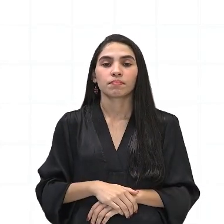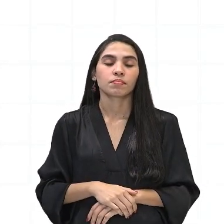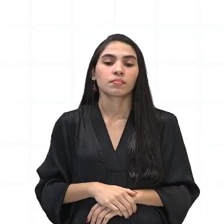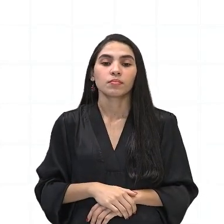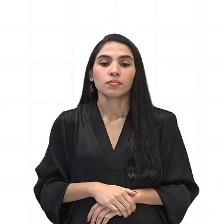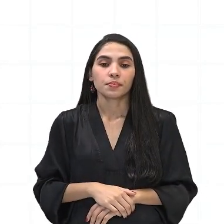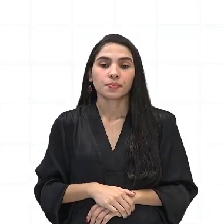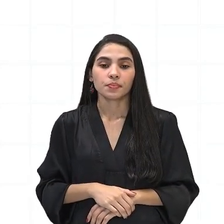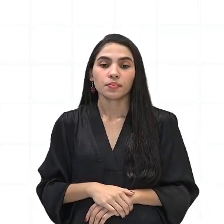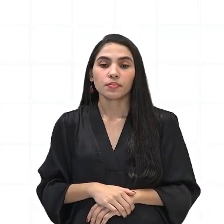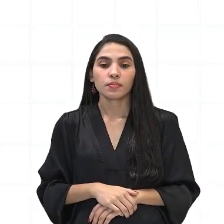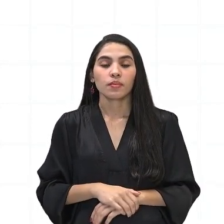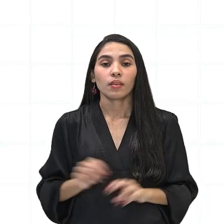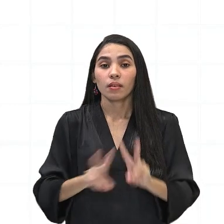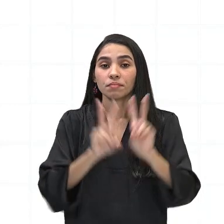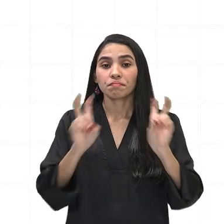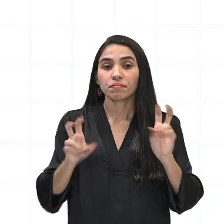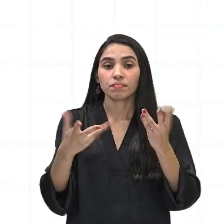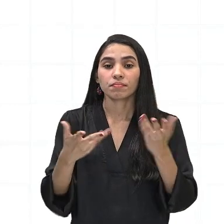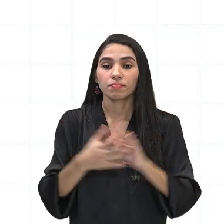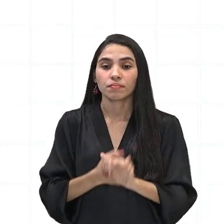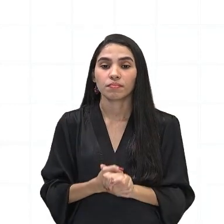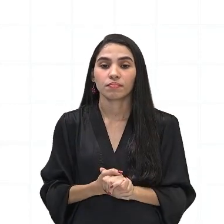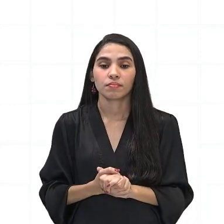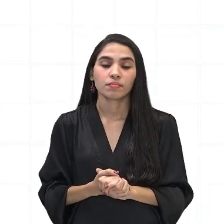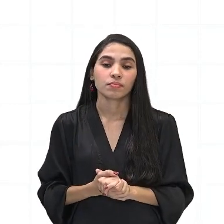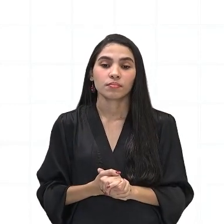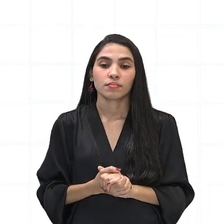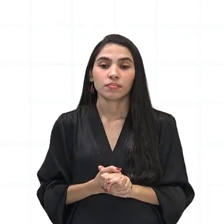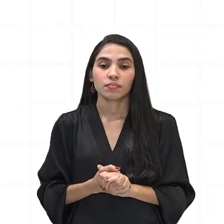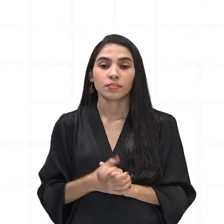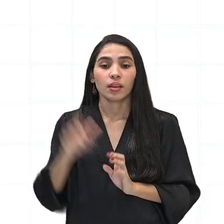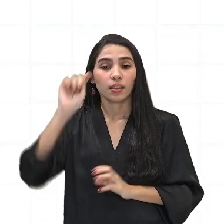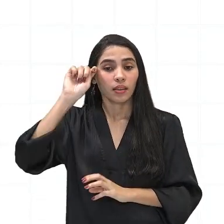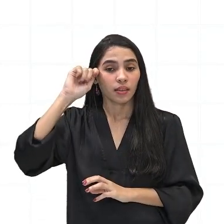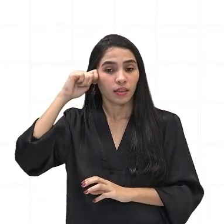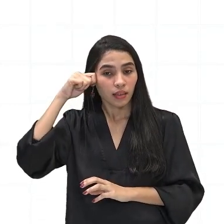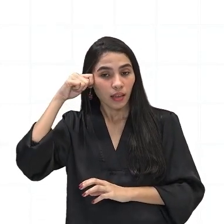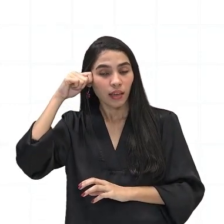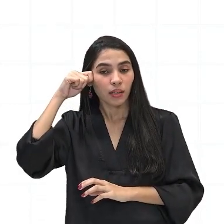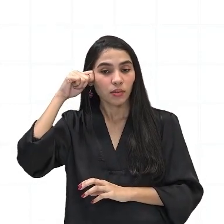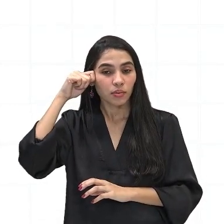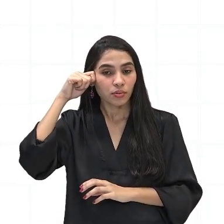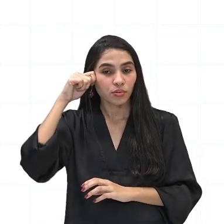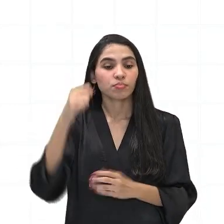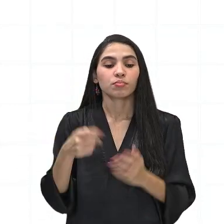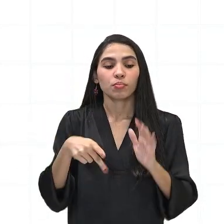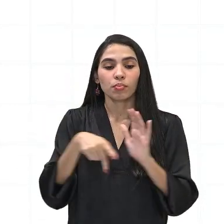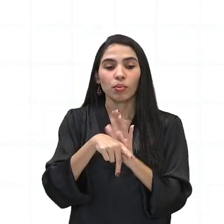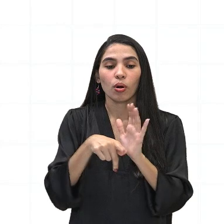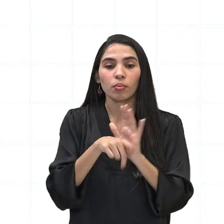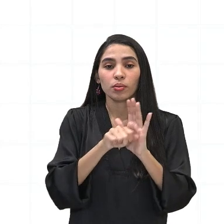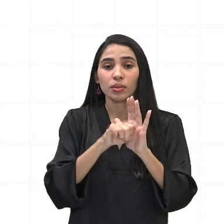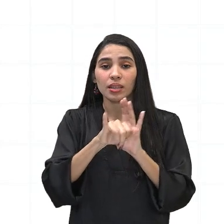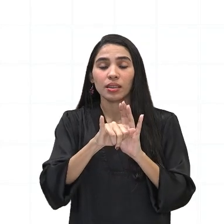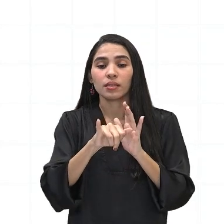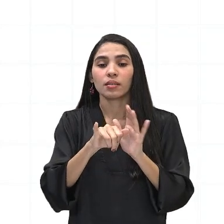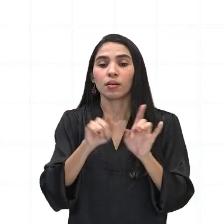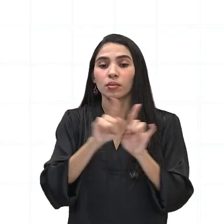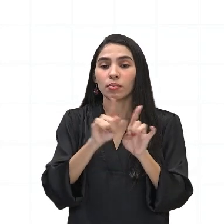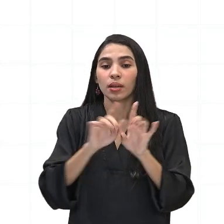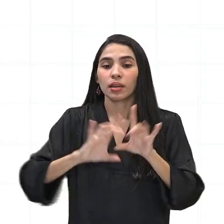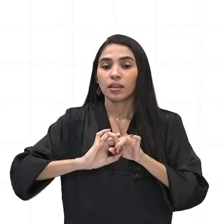outra característica da crônica, número reduzido de personagens. Bom, na primeira crônica a gente tinha como personagem